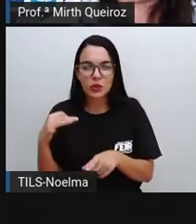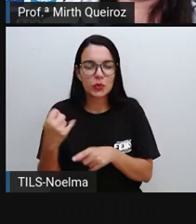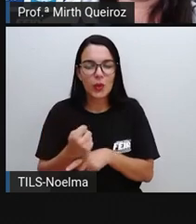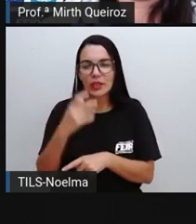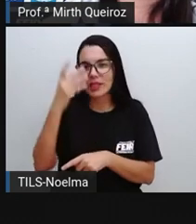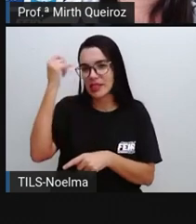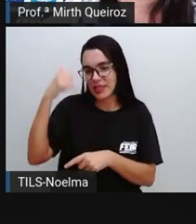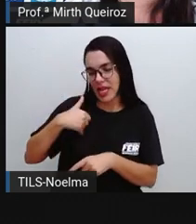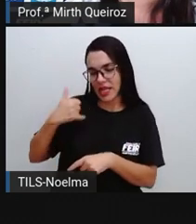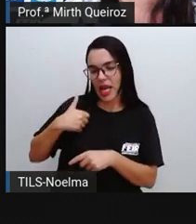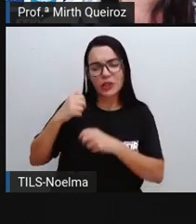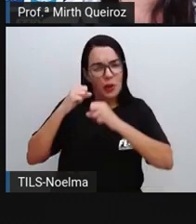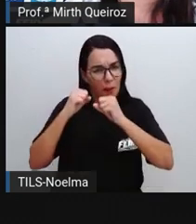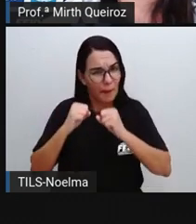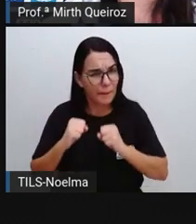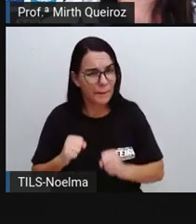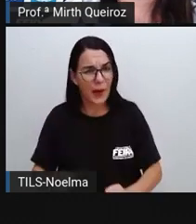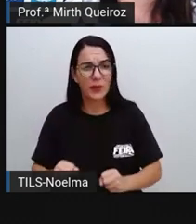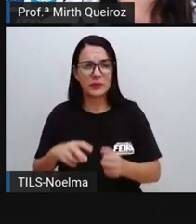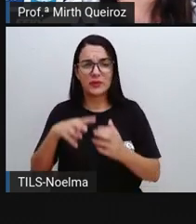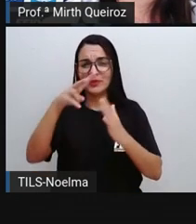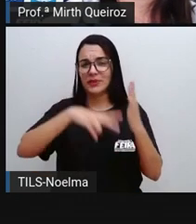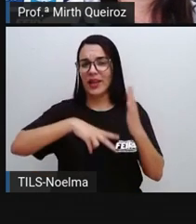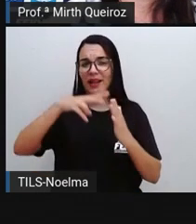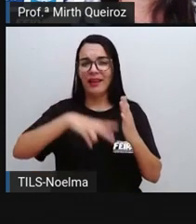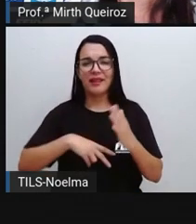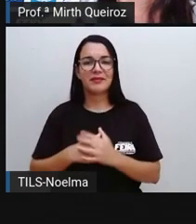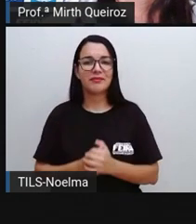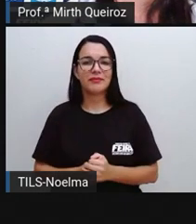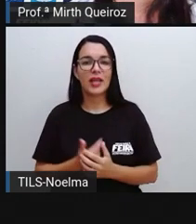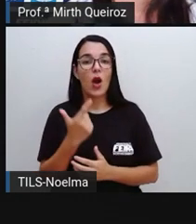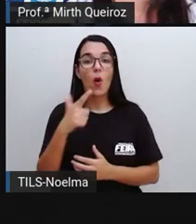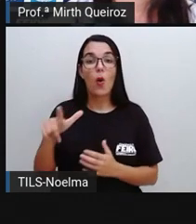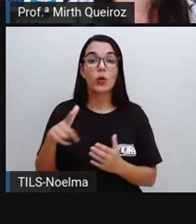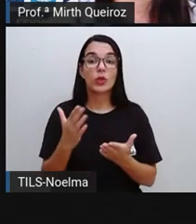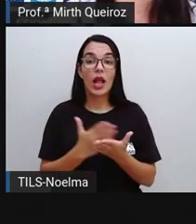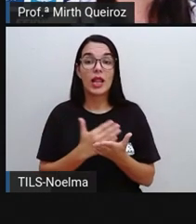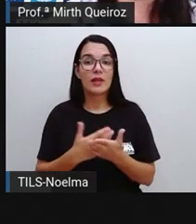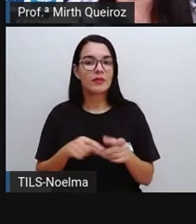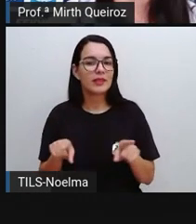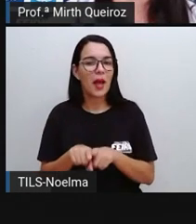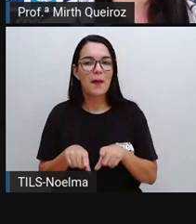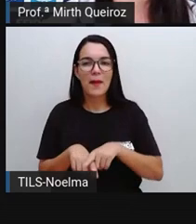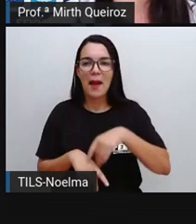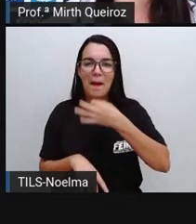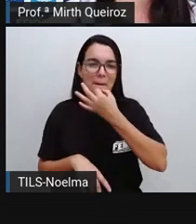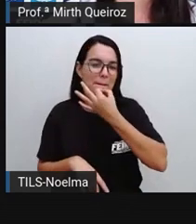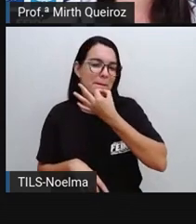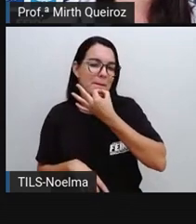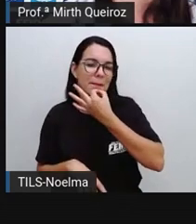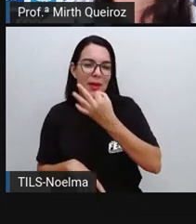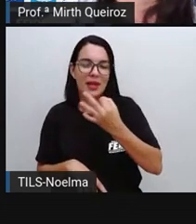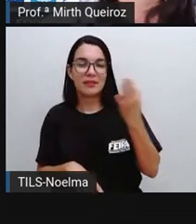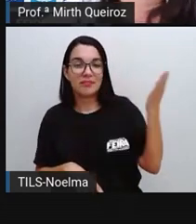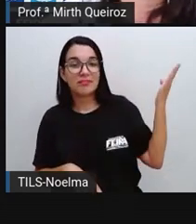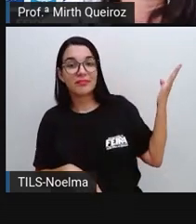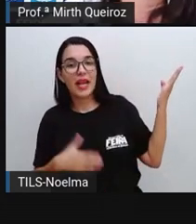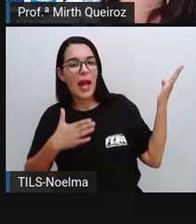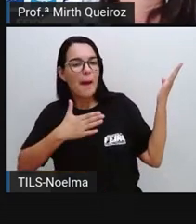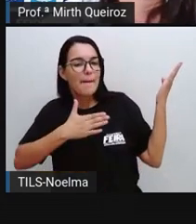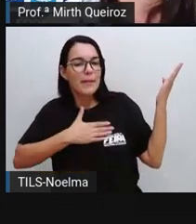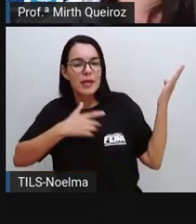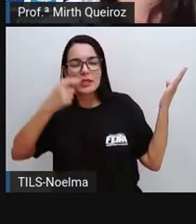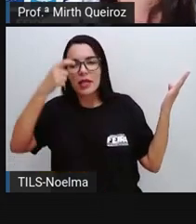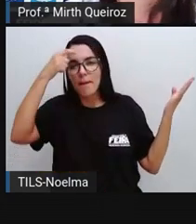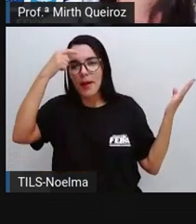aí ilustrado pelo próprio autor. Outro livro que eu indico também, Minhas Memórias de